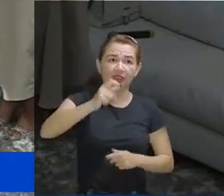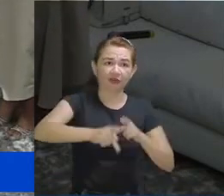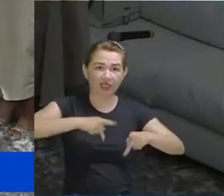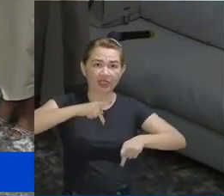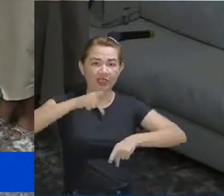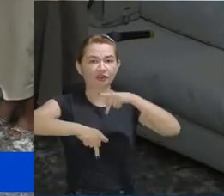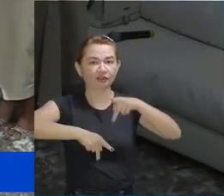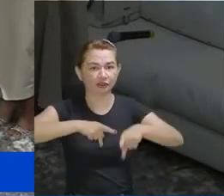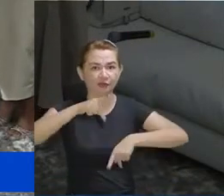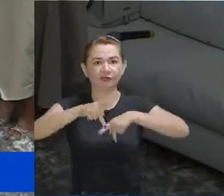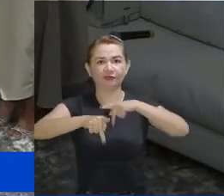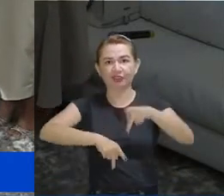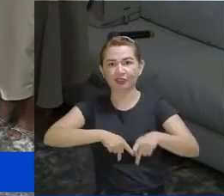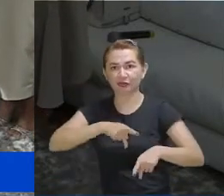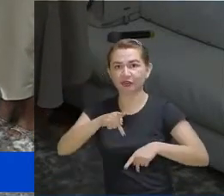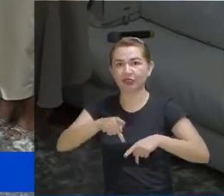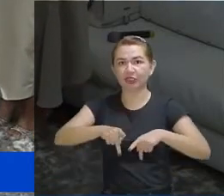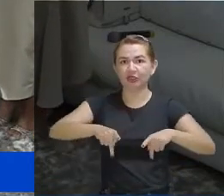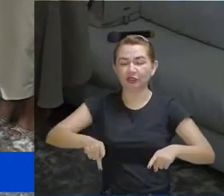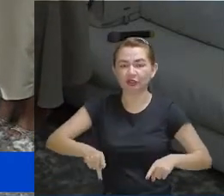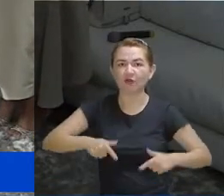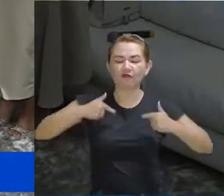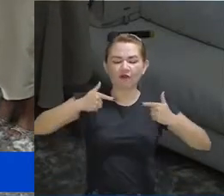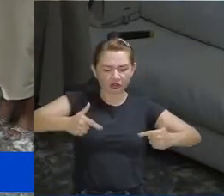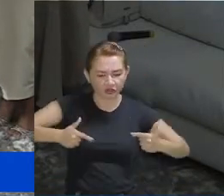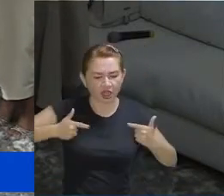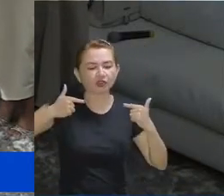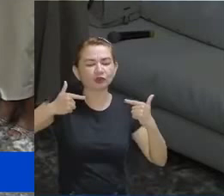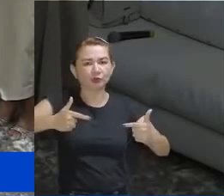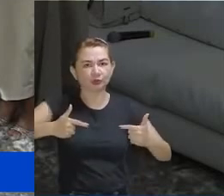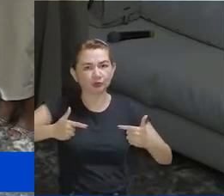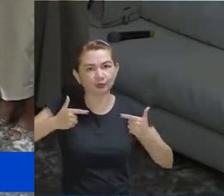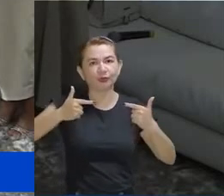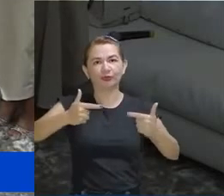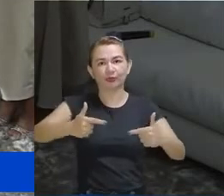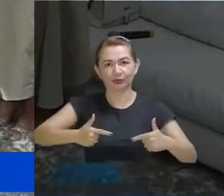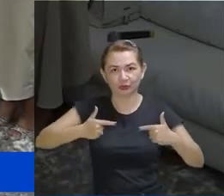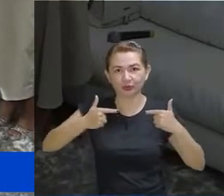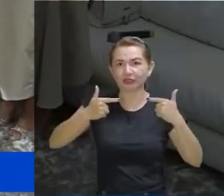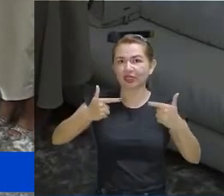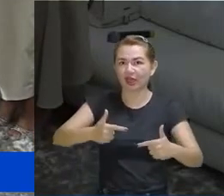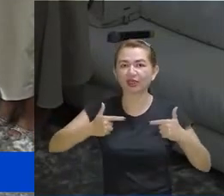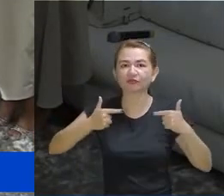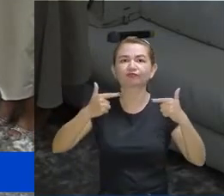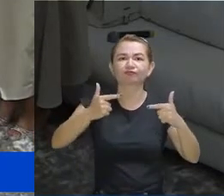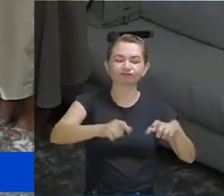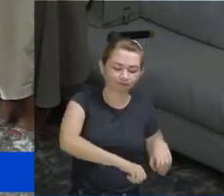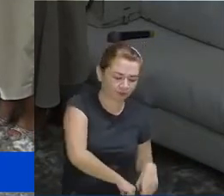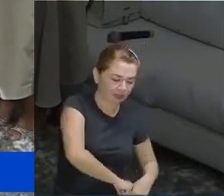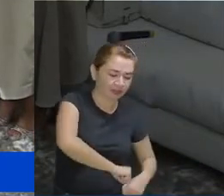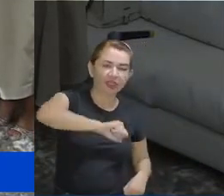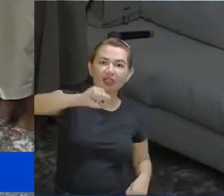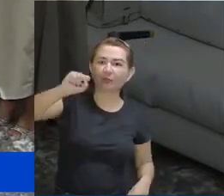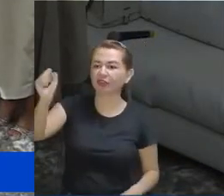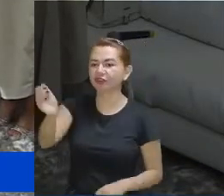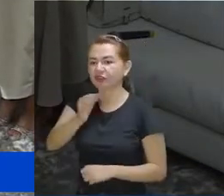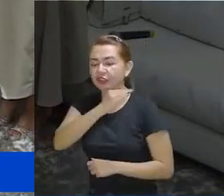forte, verás que um filho teu não foge à luta,